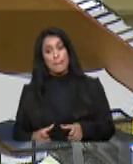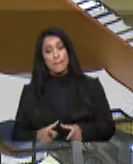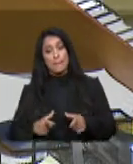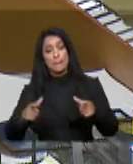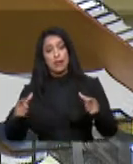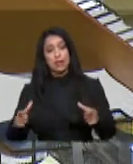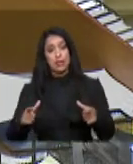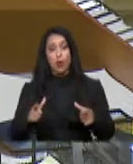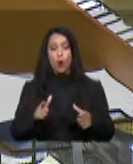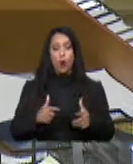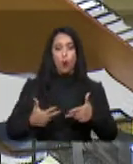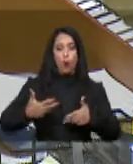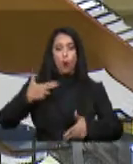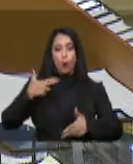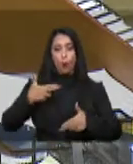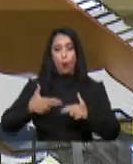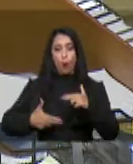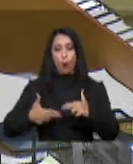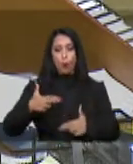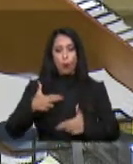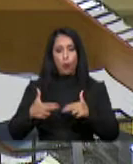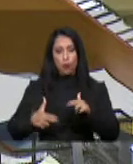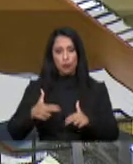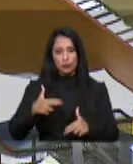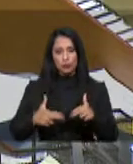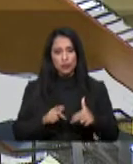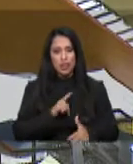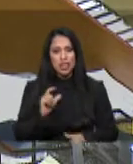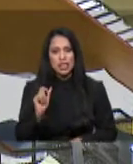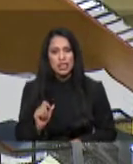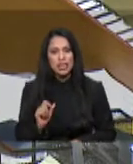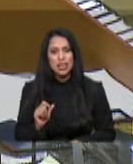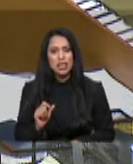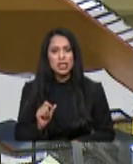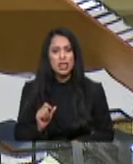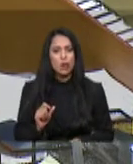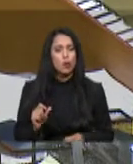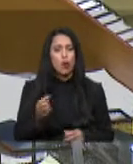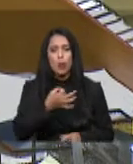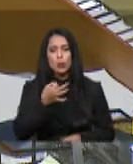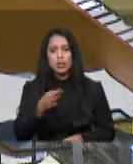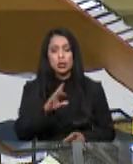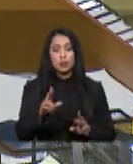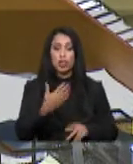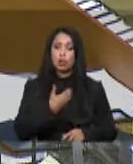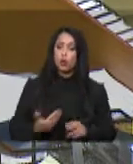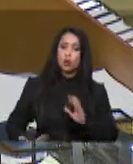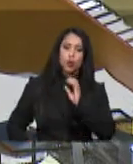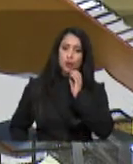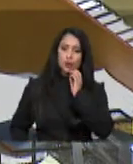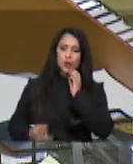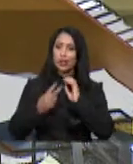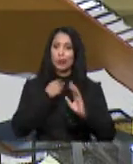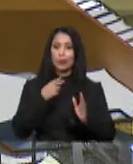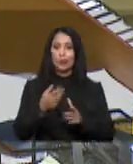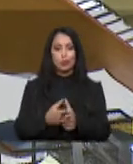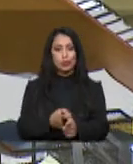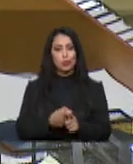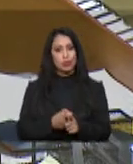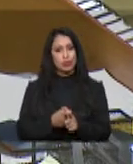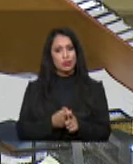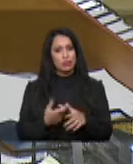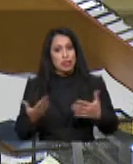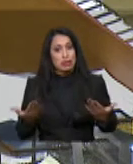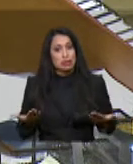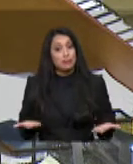um robô que estaria multiplicando uma determinada opinião, esse governo não poderia mais suspender ou extinguir esse